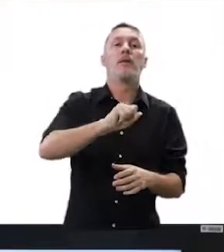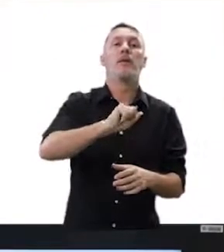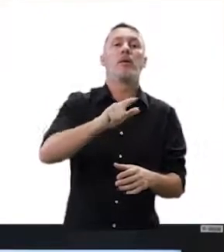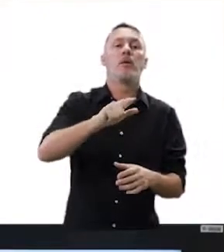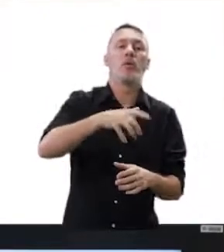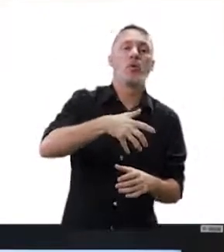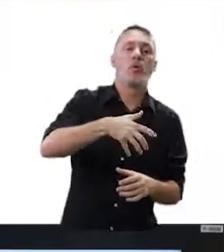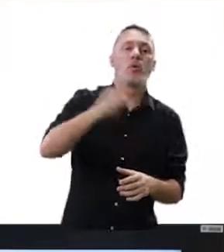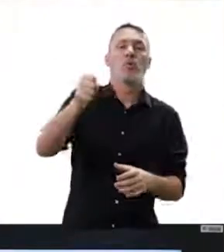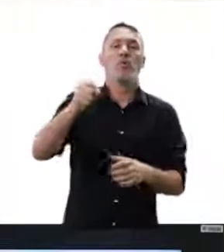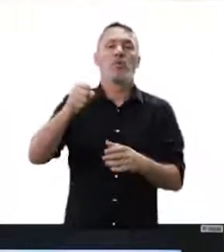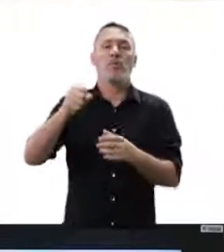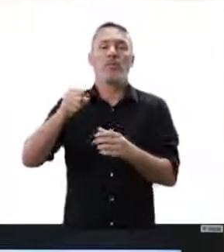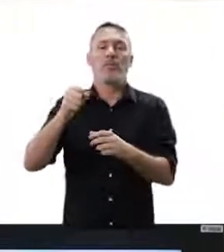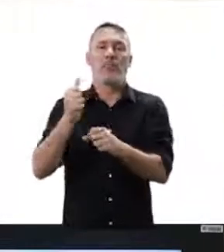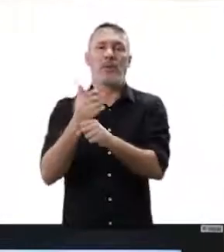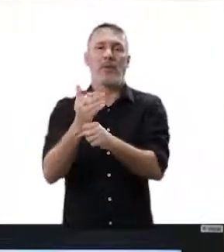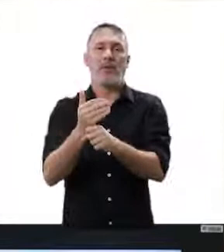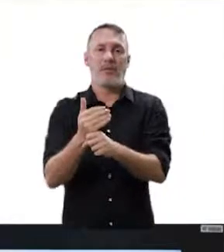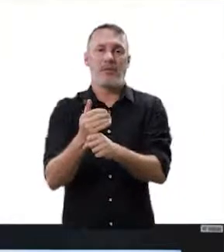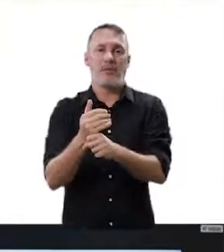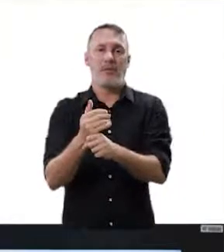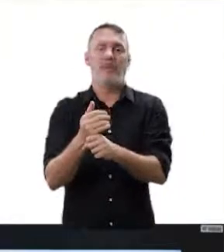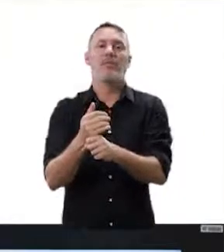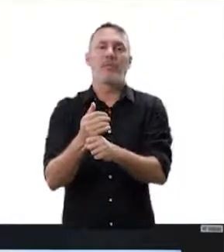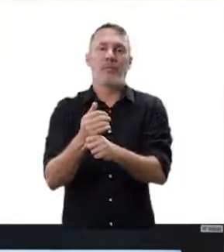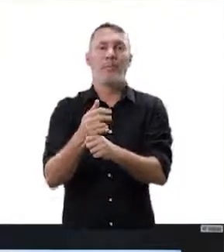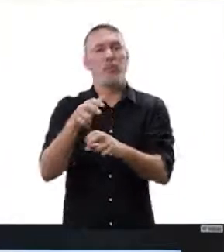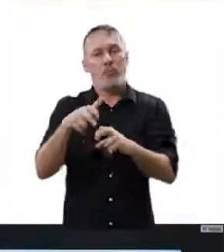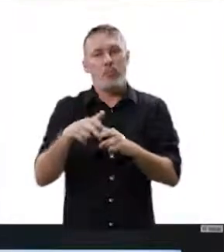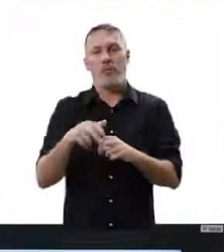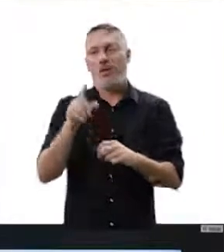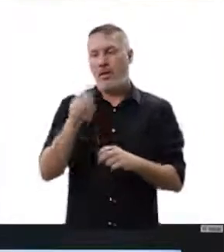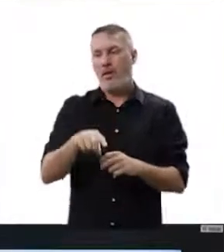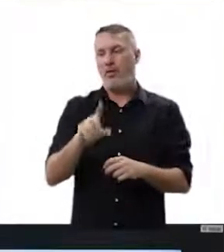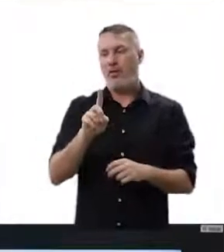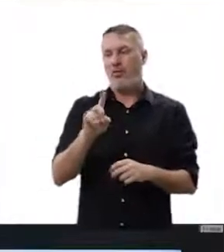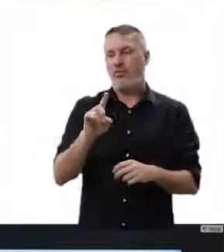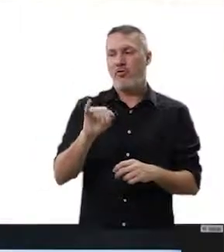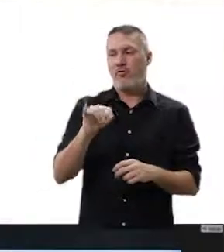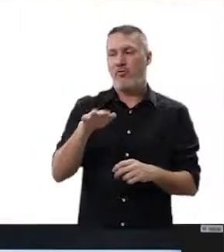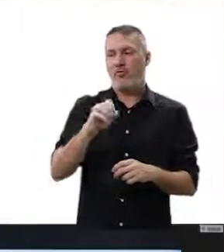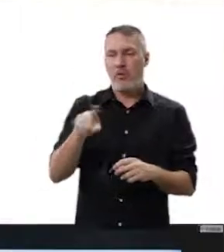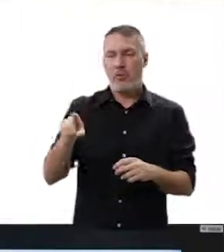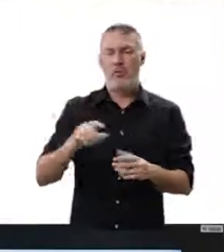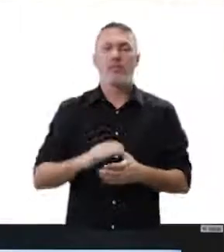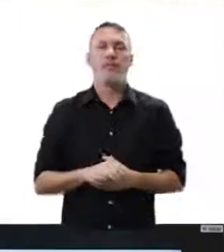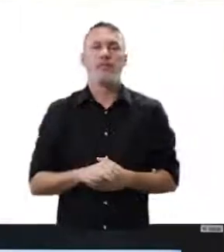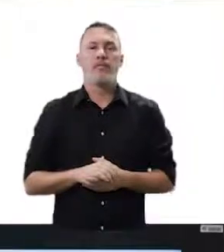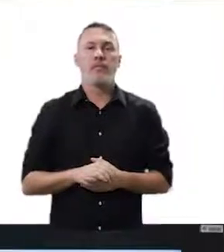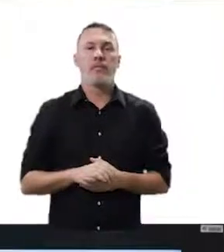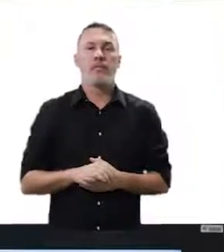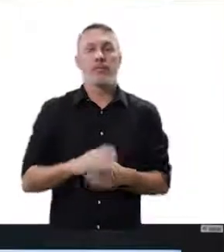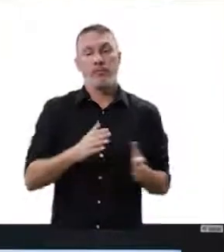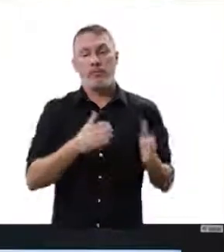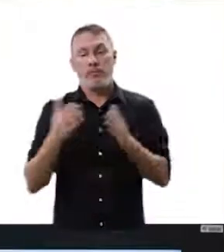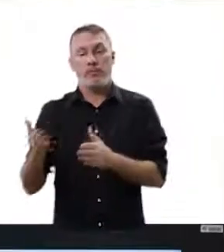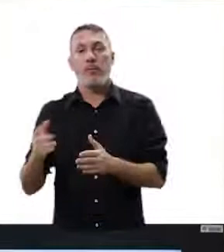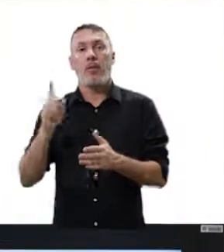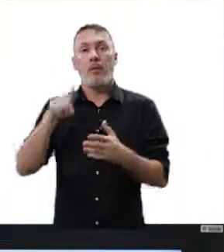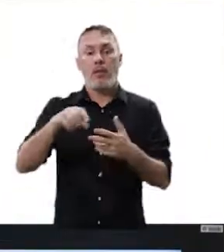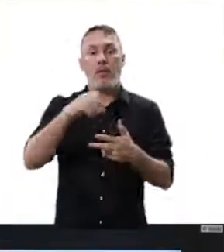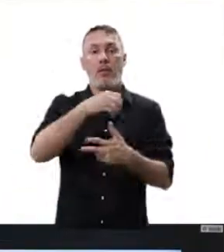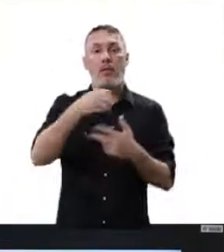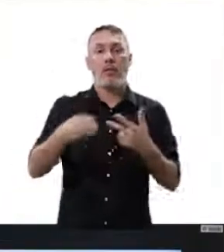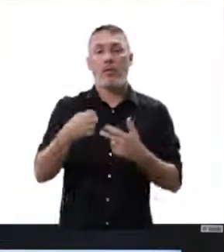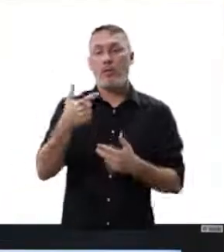para dentro delas que estavam hipotônicas em relação ao meio. E uma outra é do Enem de 2012, que